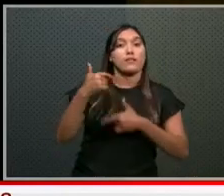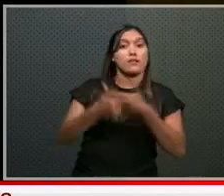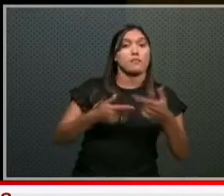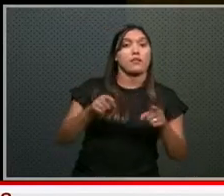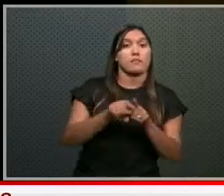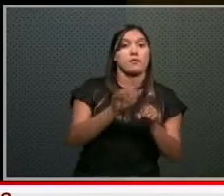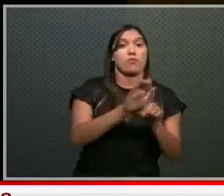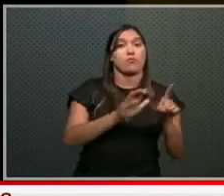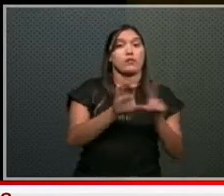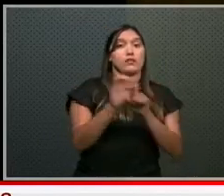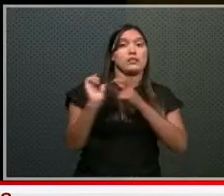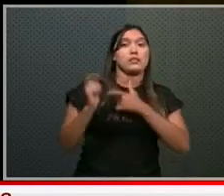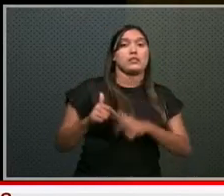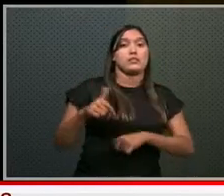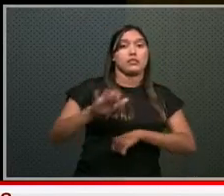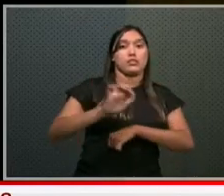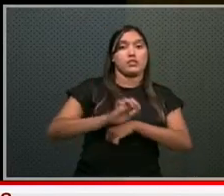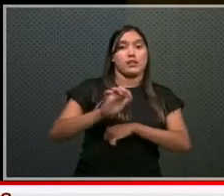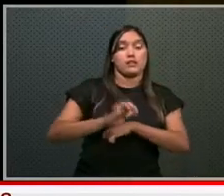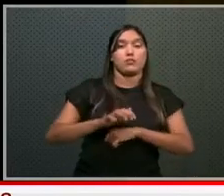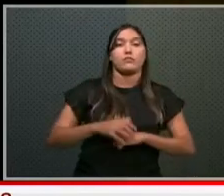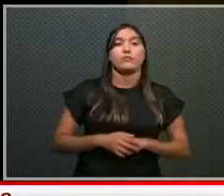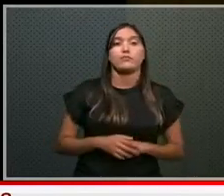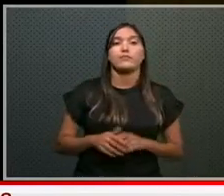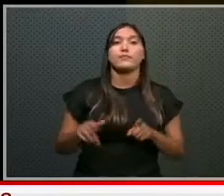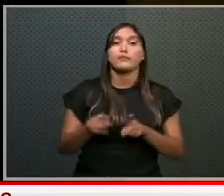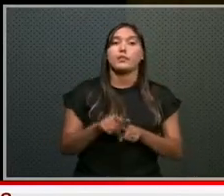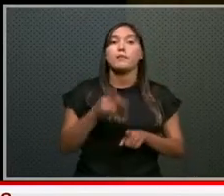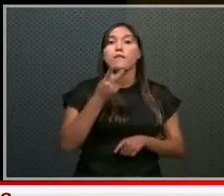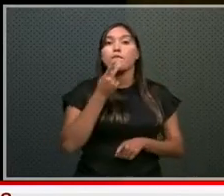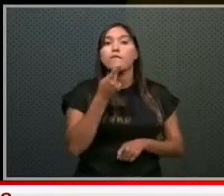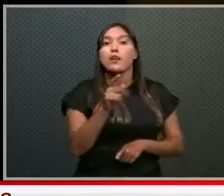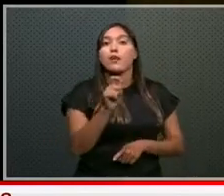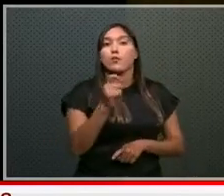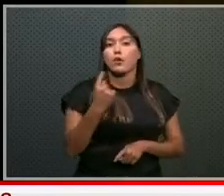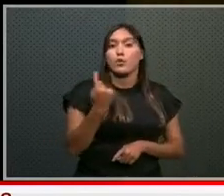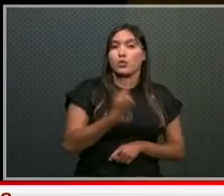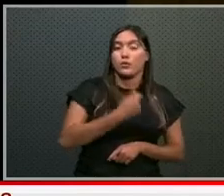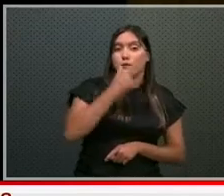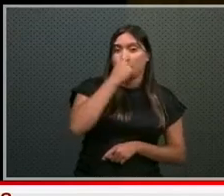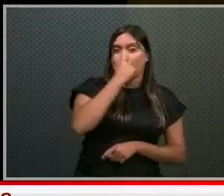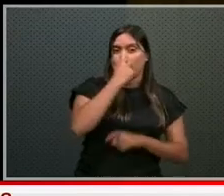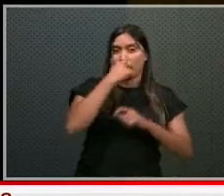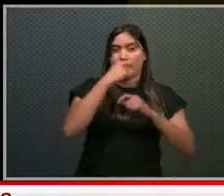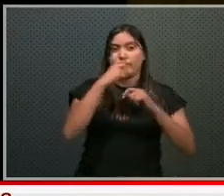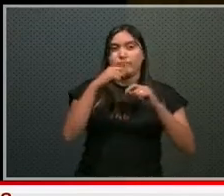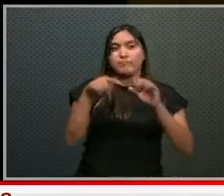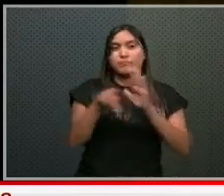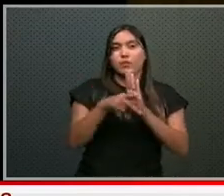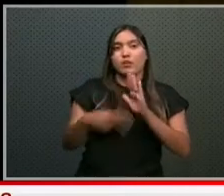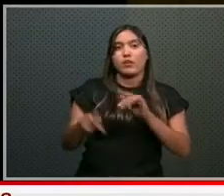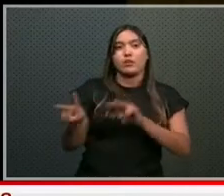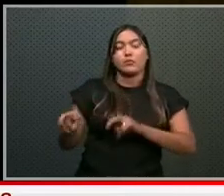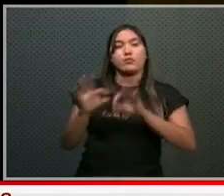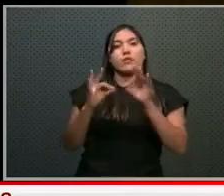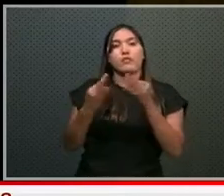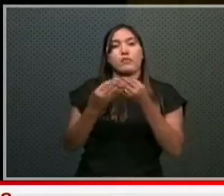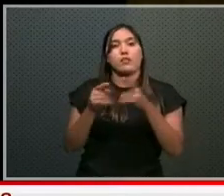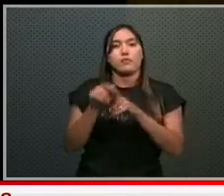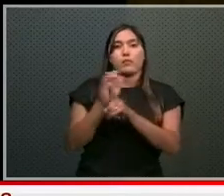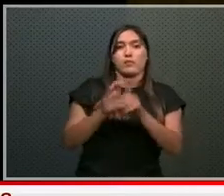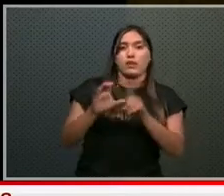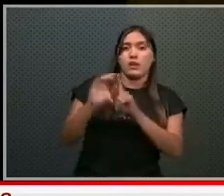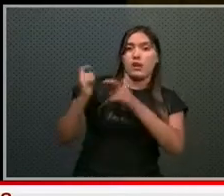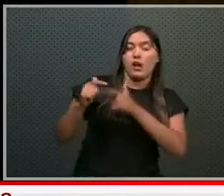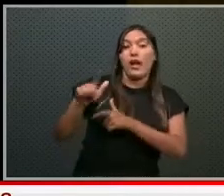comunidades tradicionais do nosso estado e destacar que nós Agricultura Familiar e as comunidades tradicionais